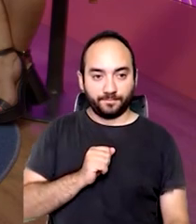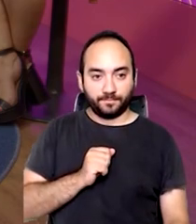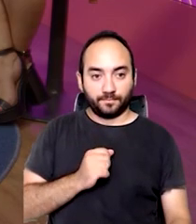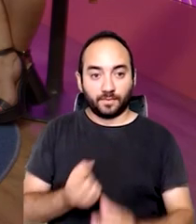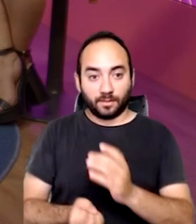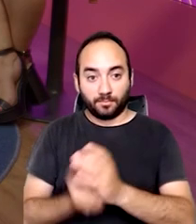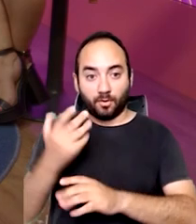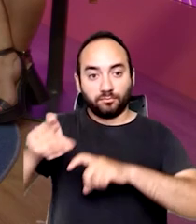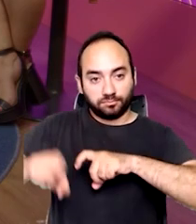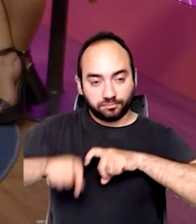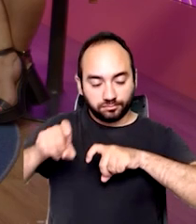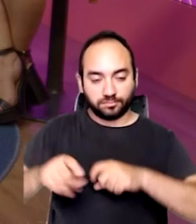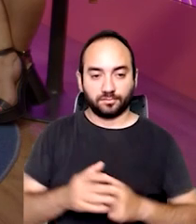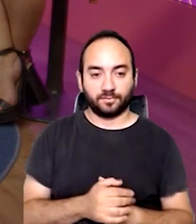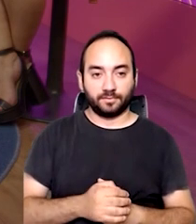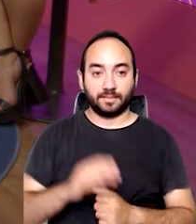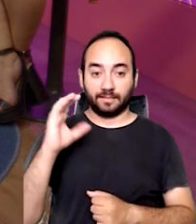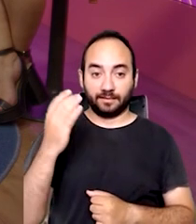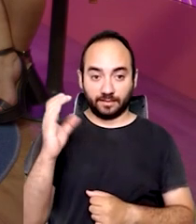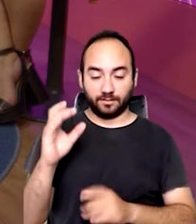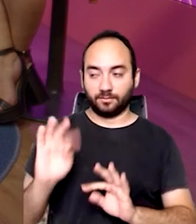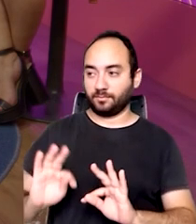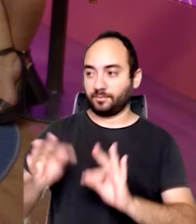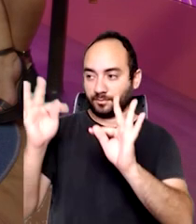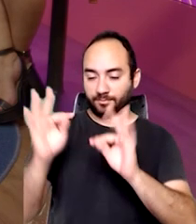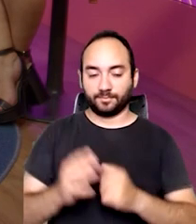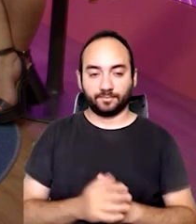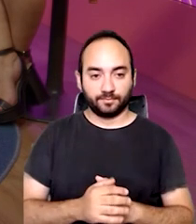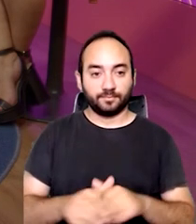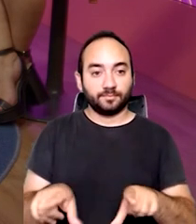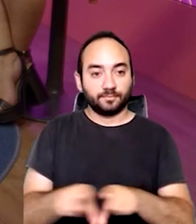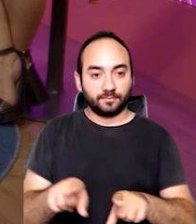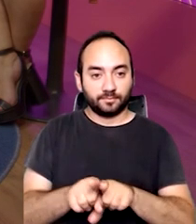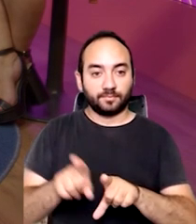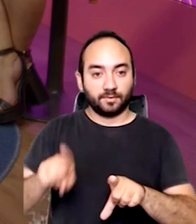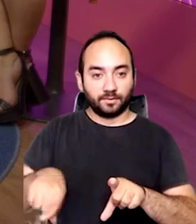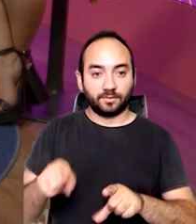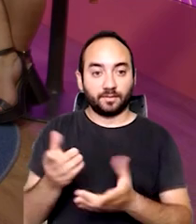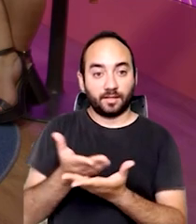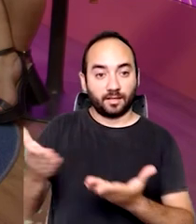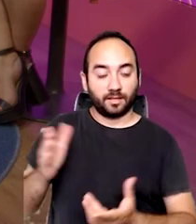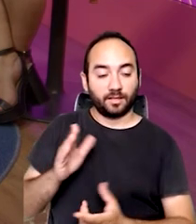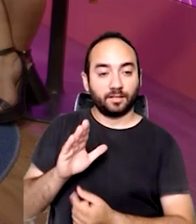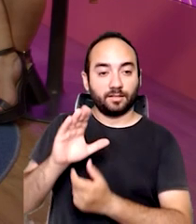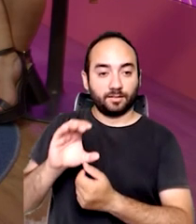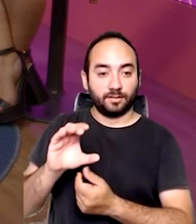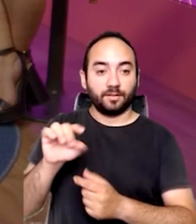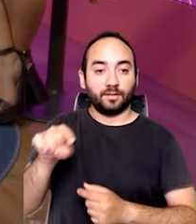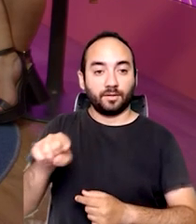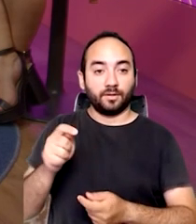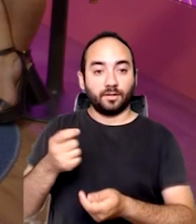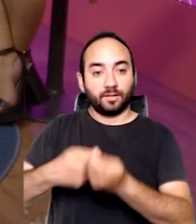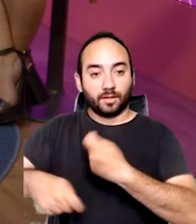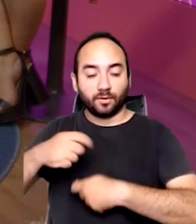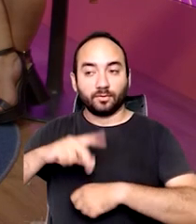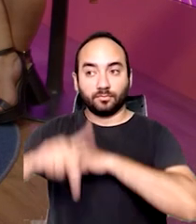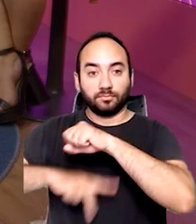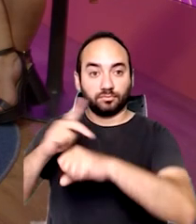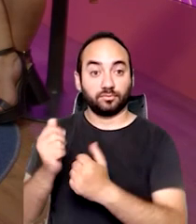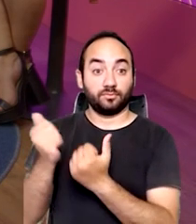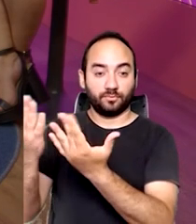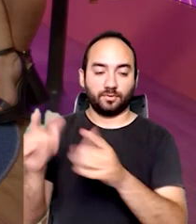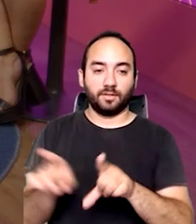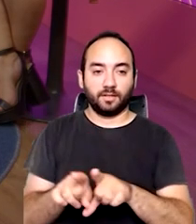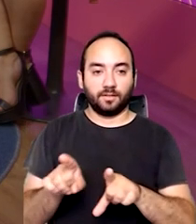individual produtora Rural Ciência e Tecnologia e também as noss a Nossas clientes da